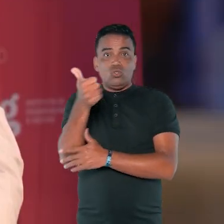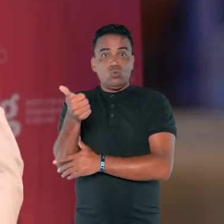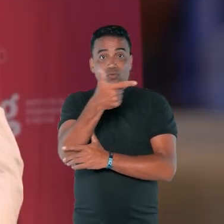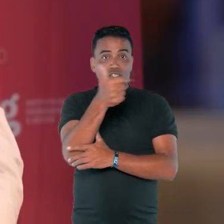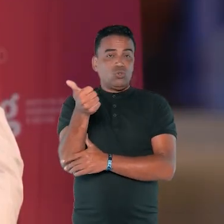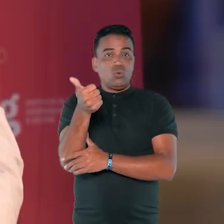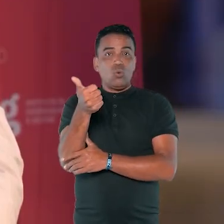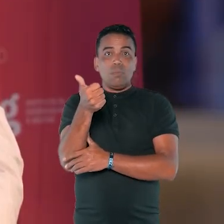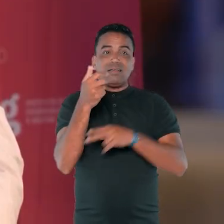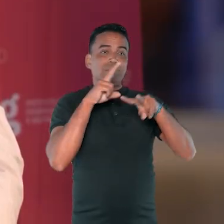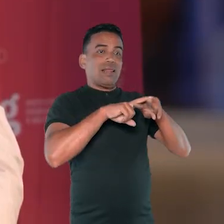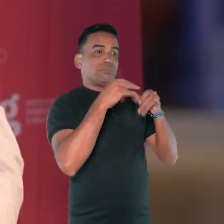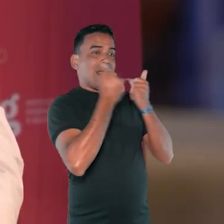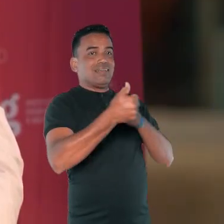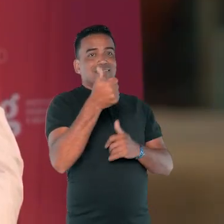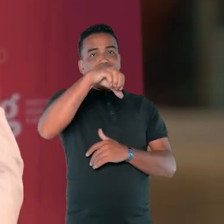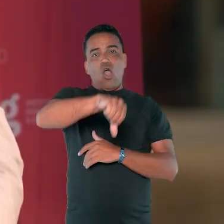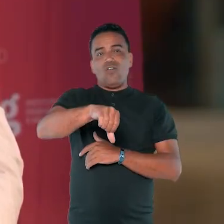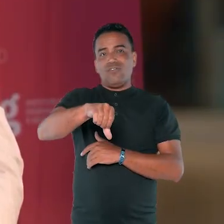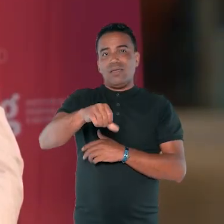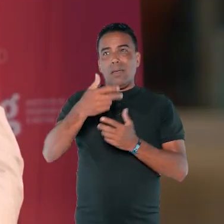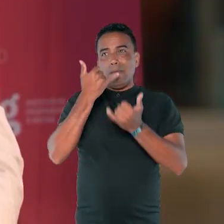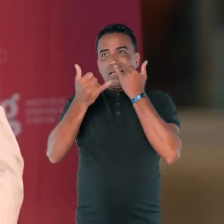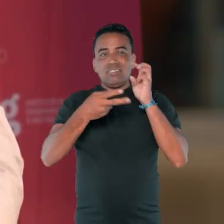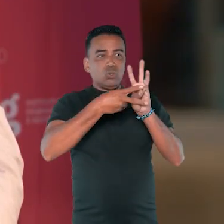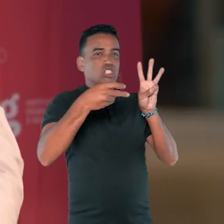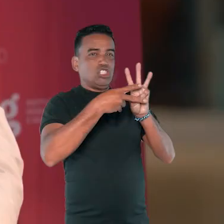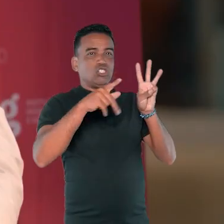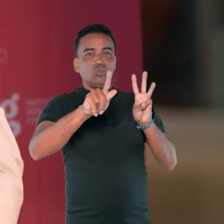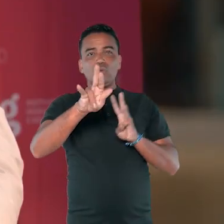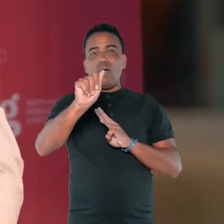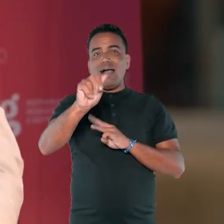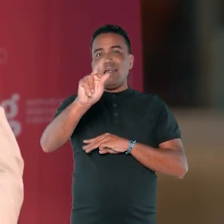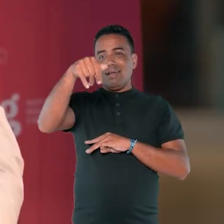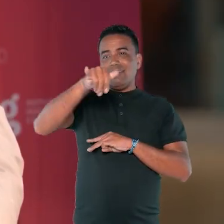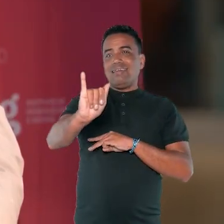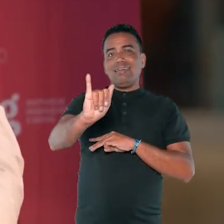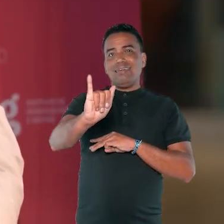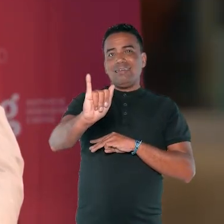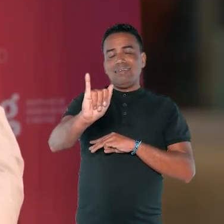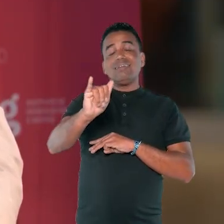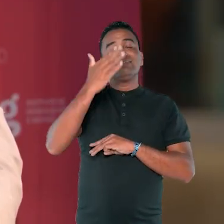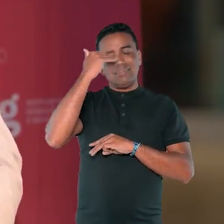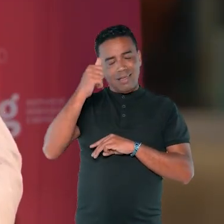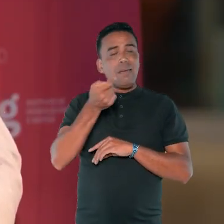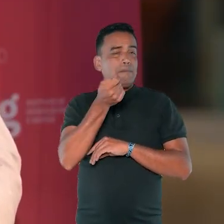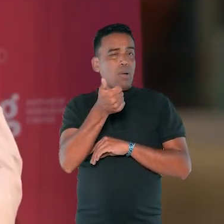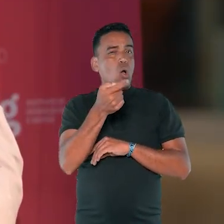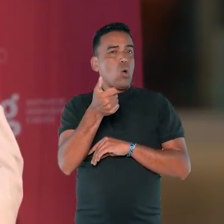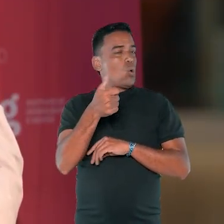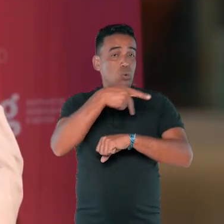ao XIX, como um tonto guarani e aldeado vacum. Sei que daqui a pouco não haverá